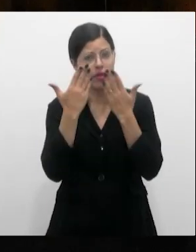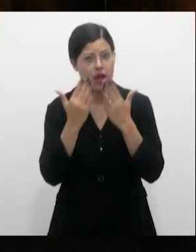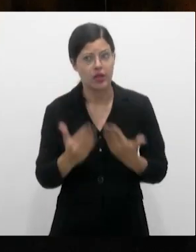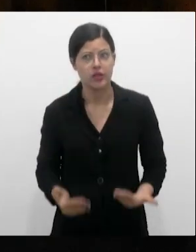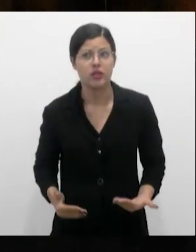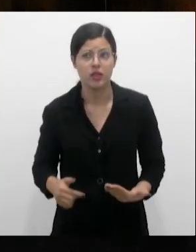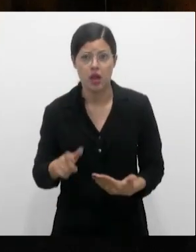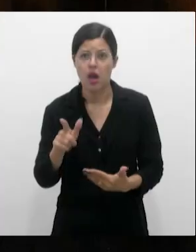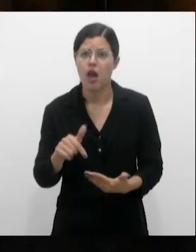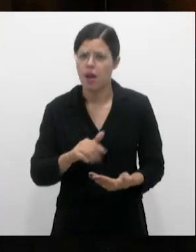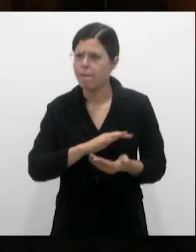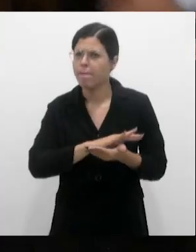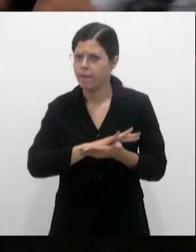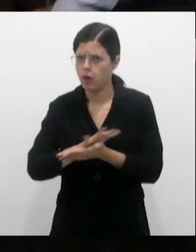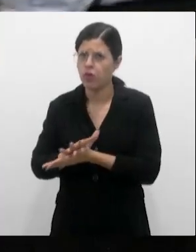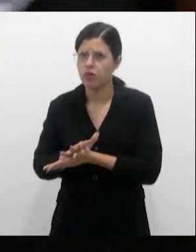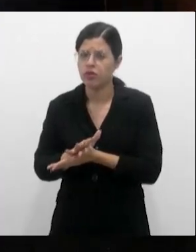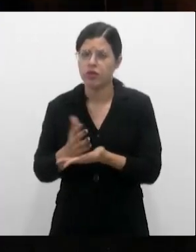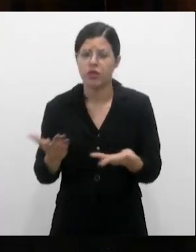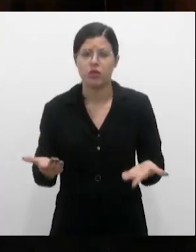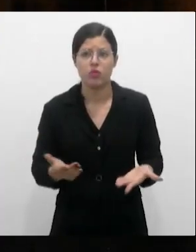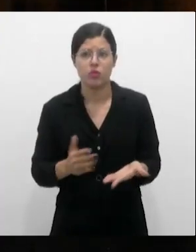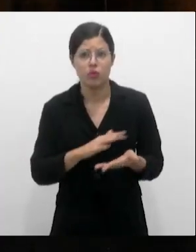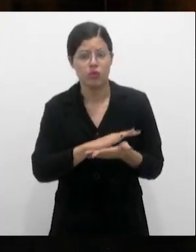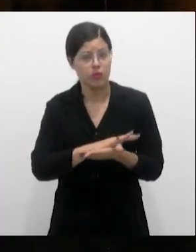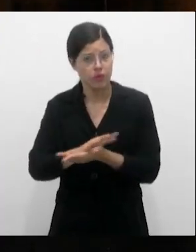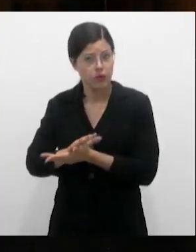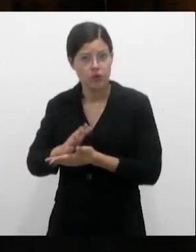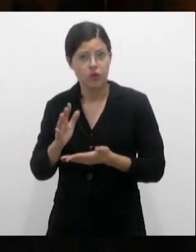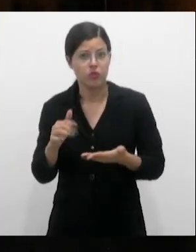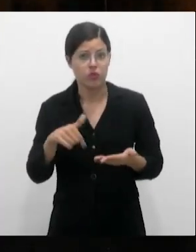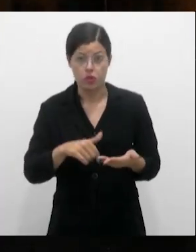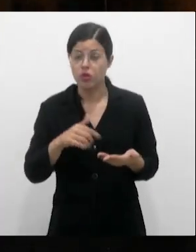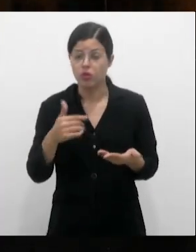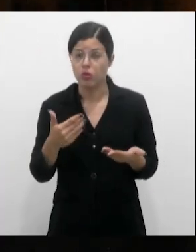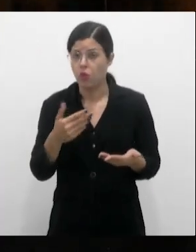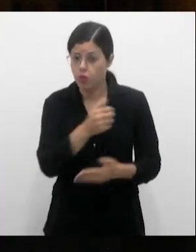é discriminação. Está discriminando o futuro do nosso país.